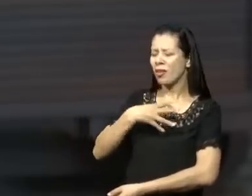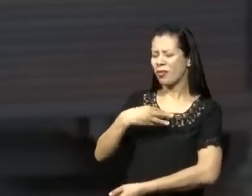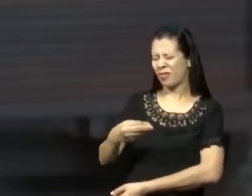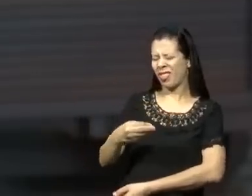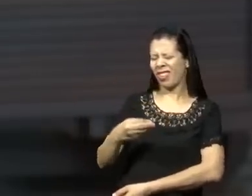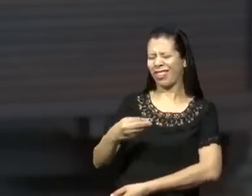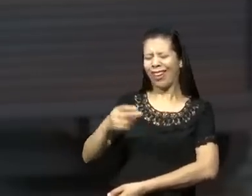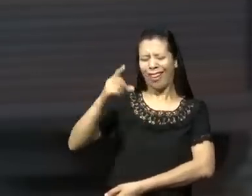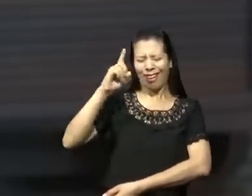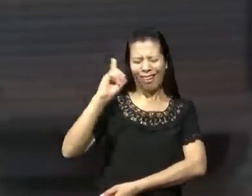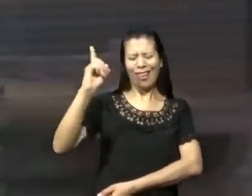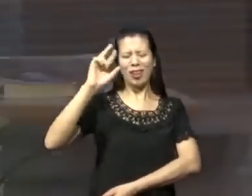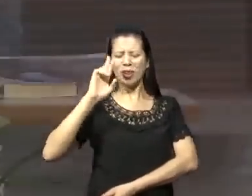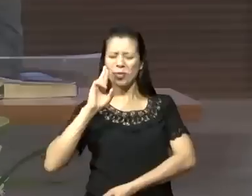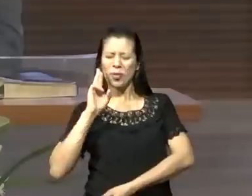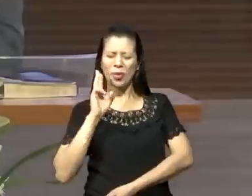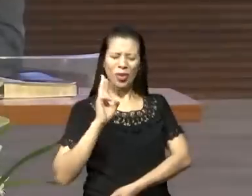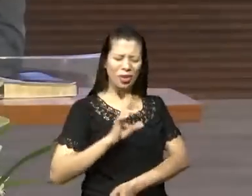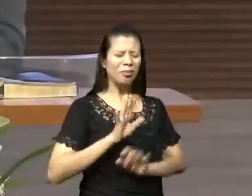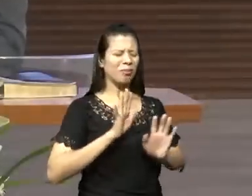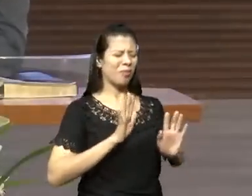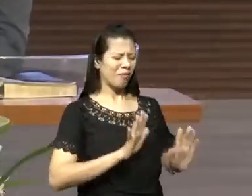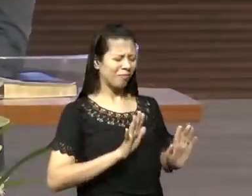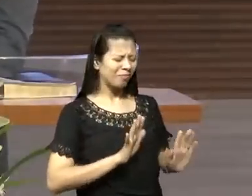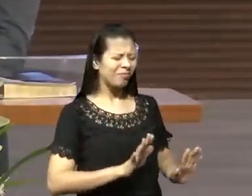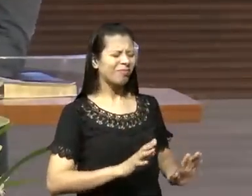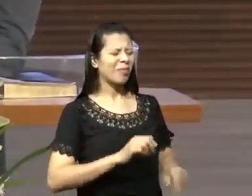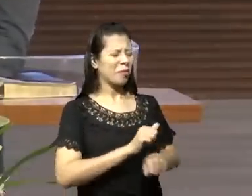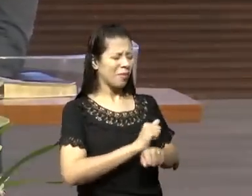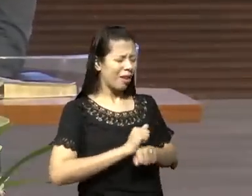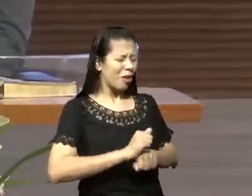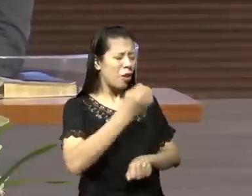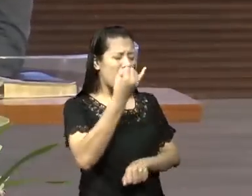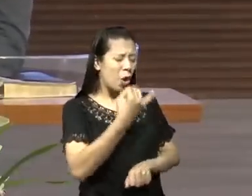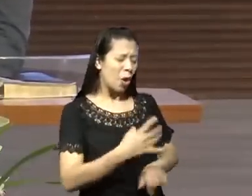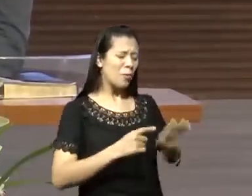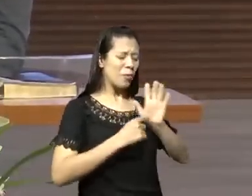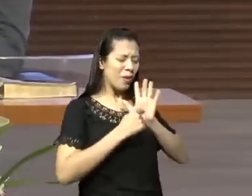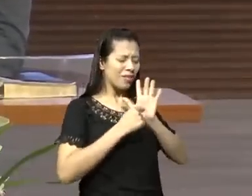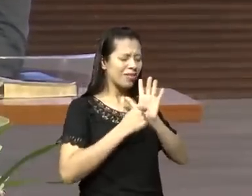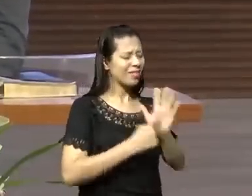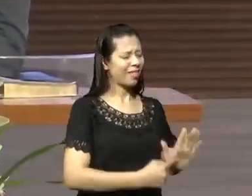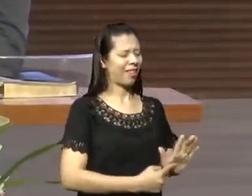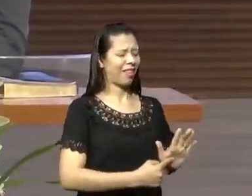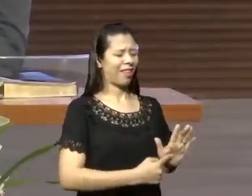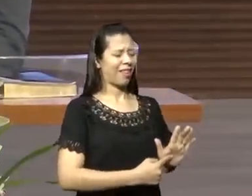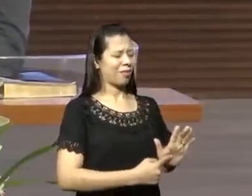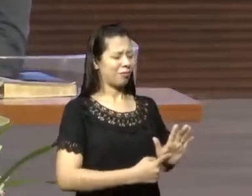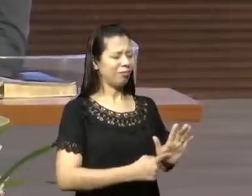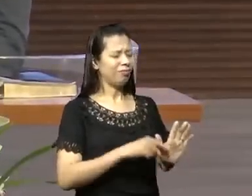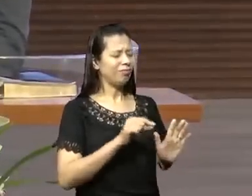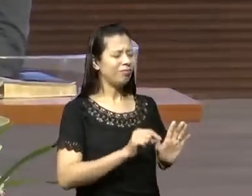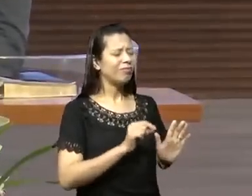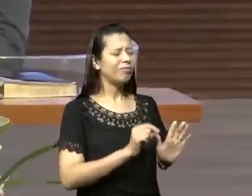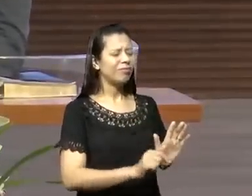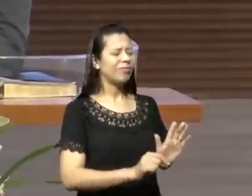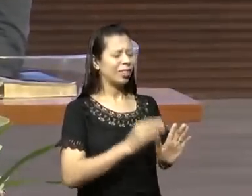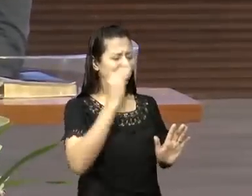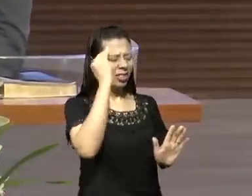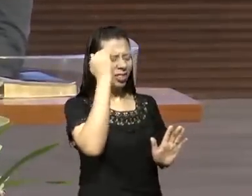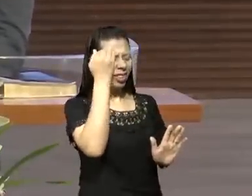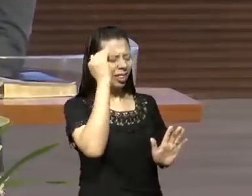saber quem eu sou pega teu filho e mata Então você vai entender quem eu sou